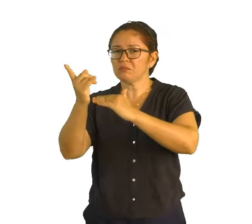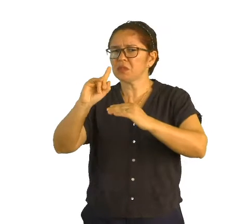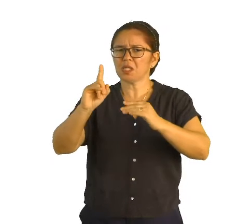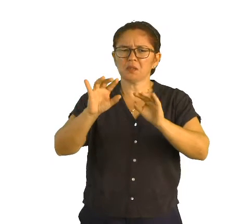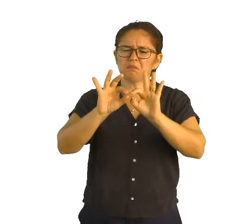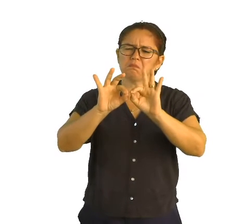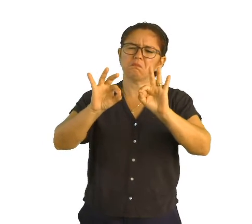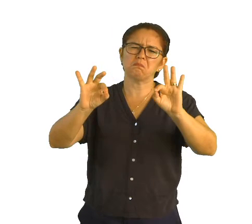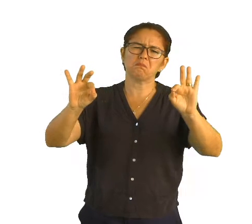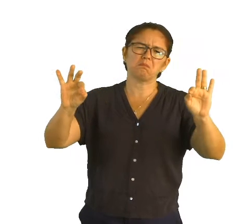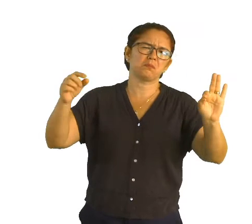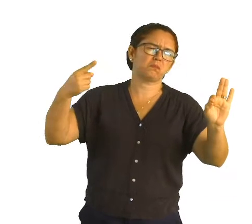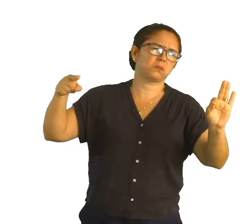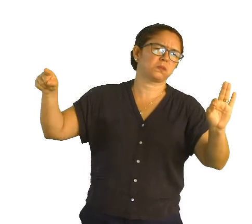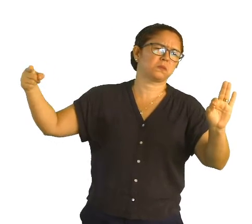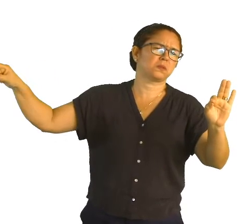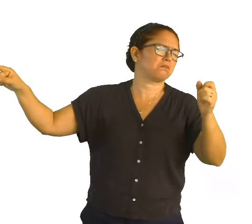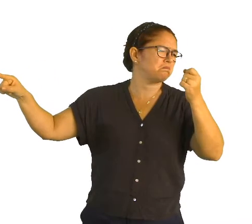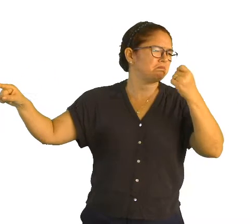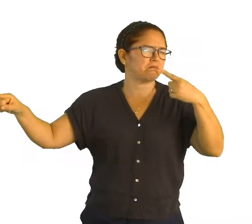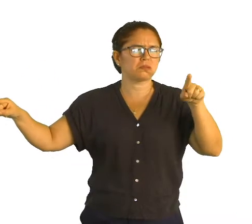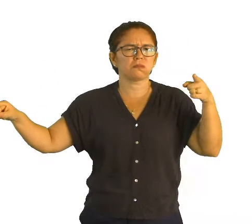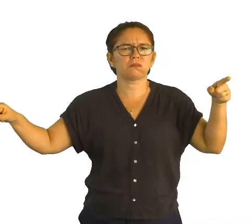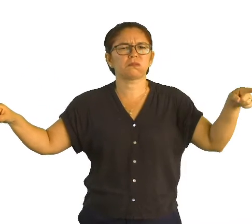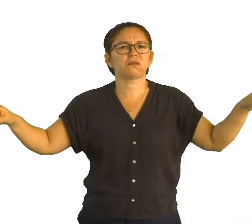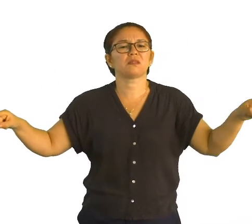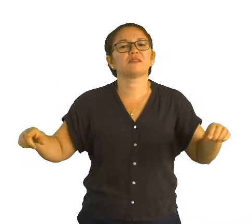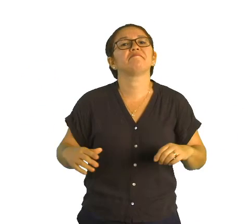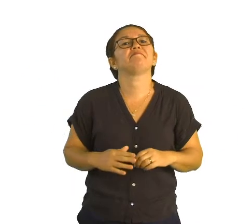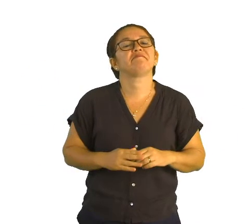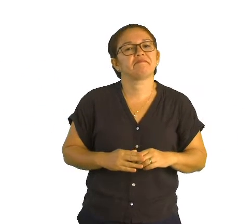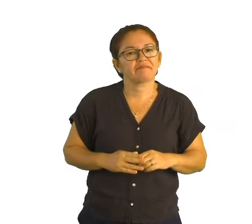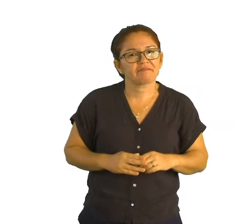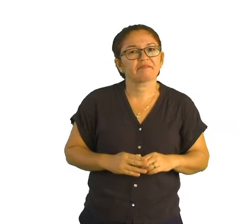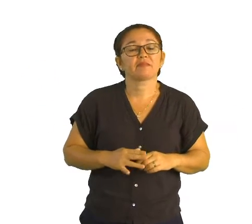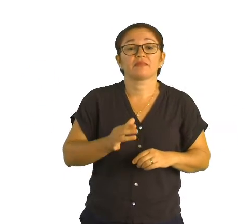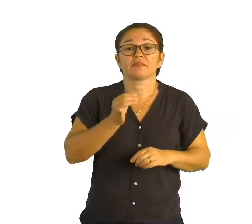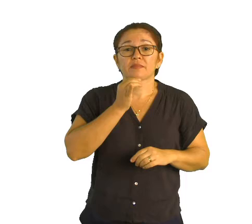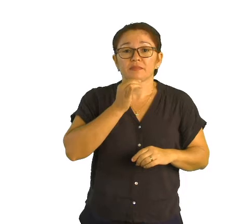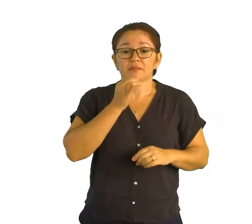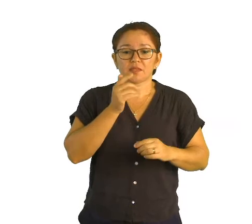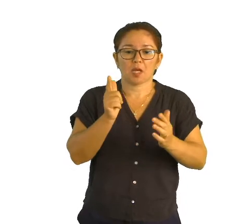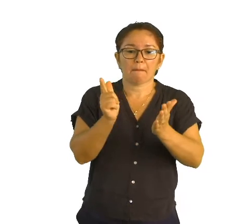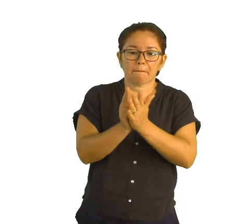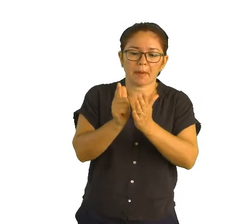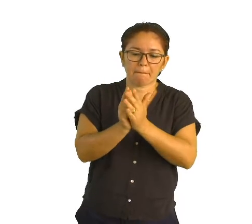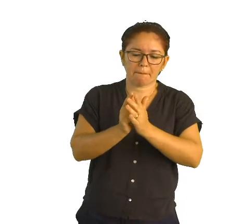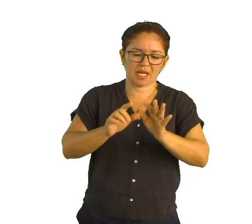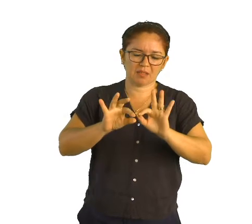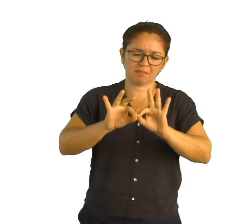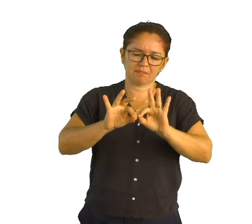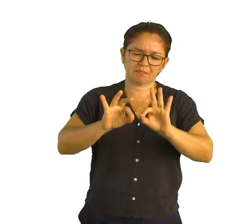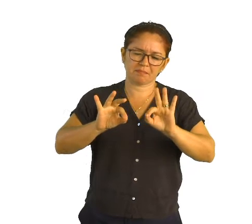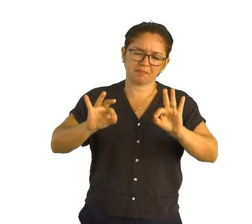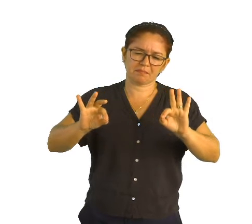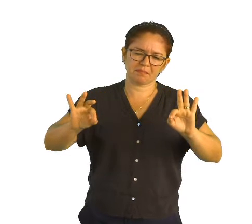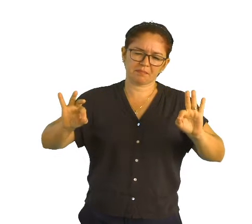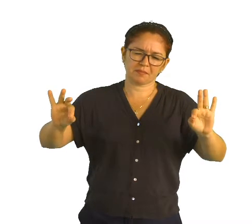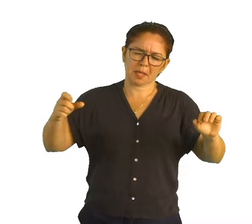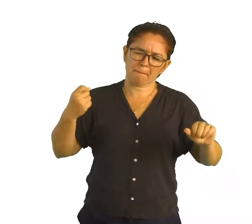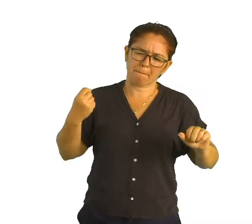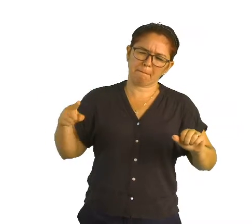É impossível desenhar uma reta no papel ou num quadro. Por esse motivo, representaremos apenas